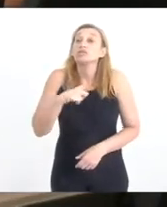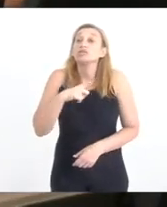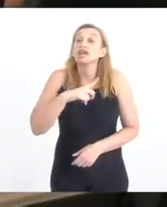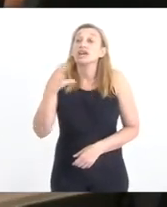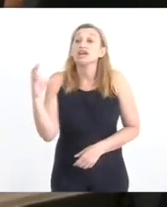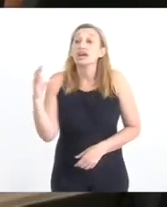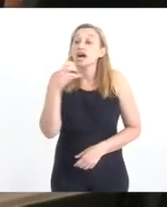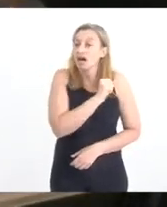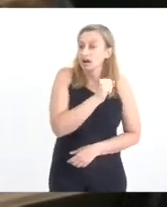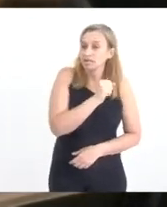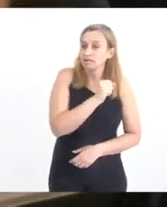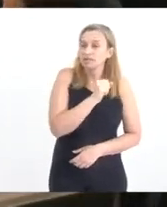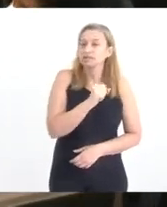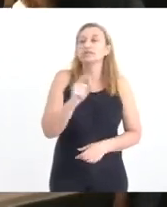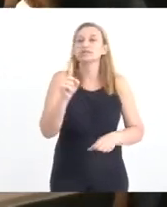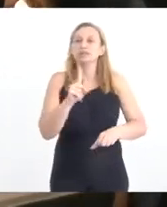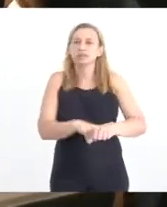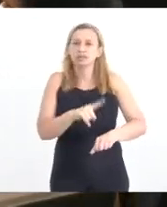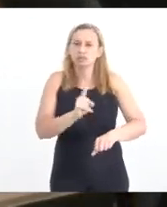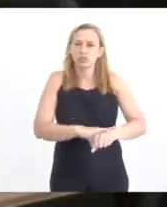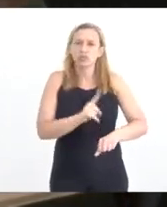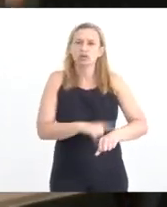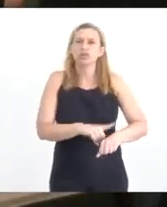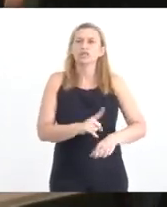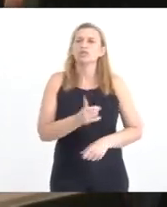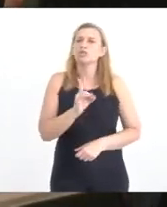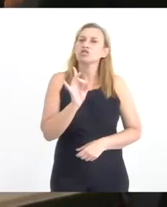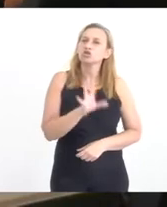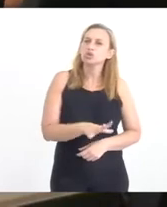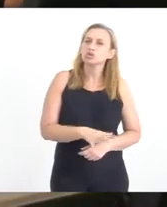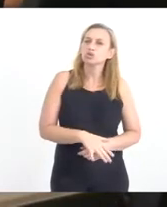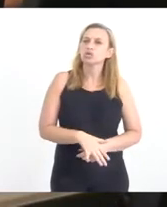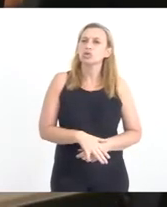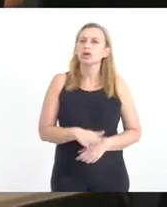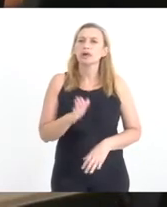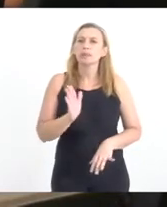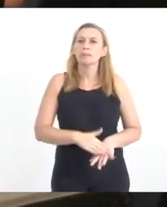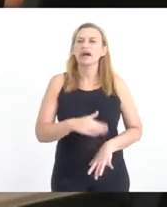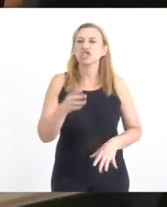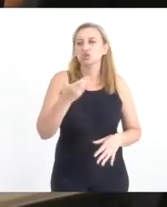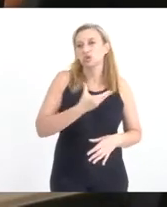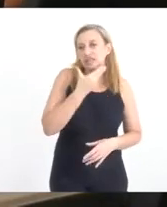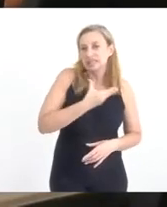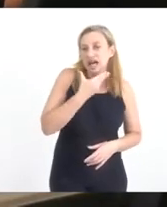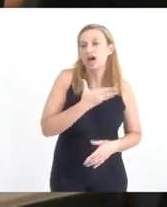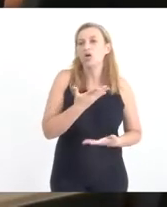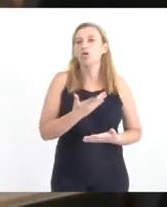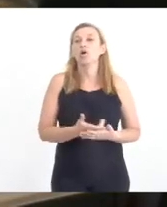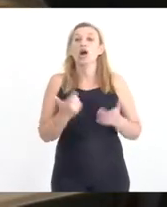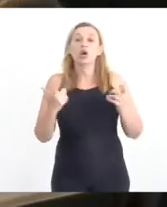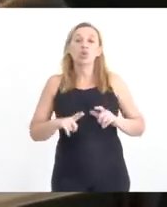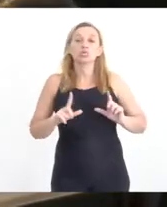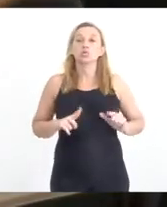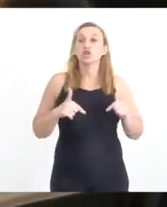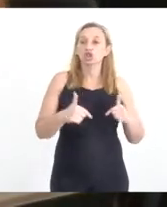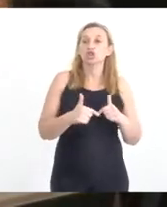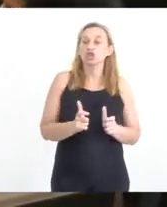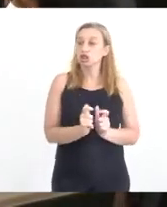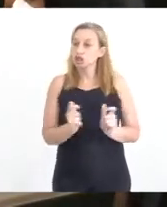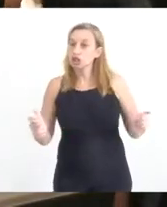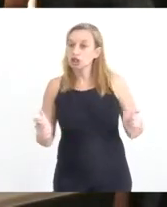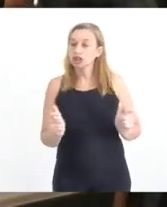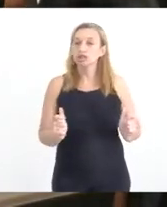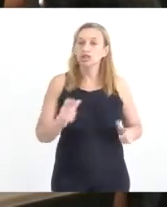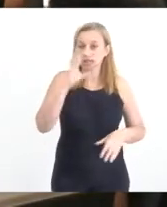pressa nesse momento não é só mais no Natal né onde uma ação grande